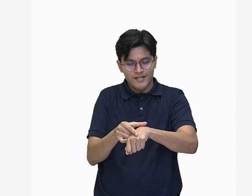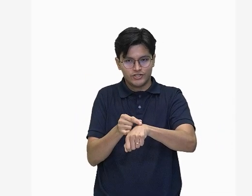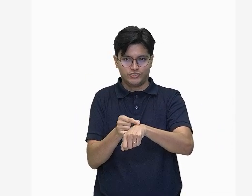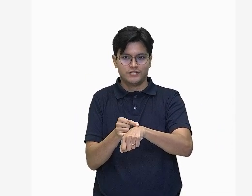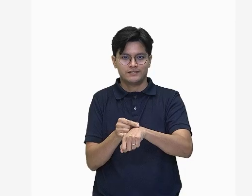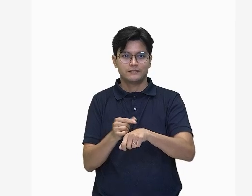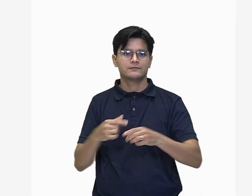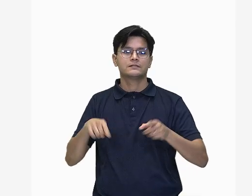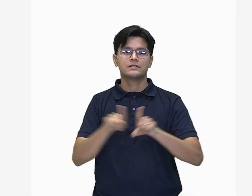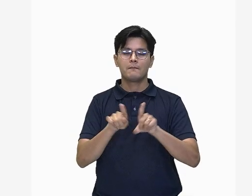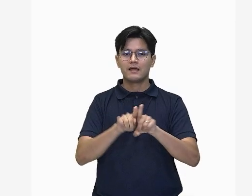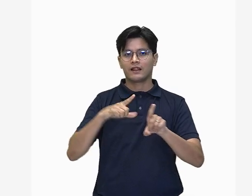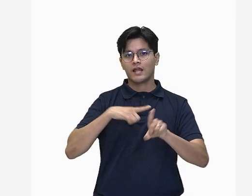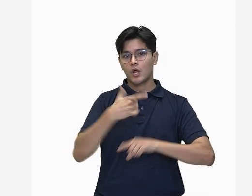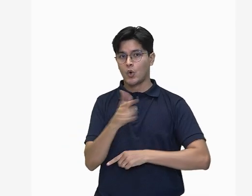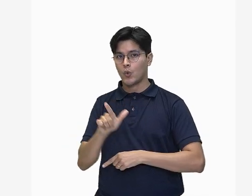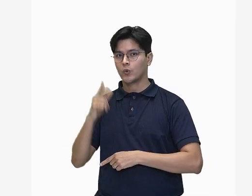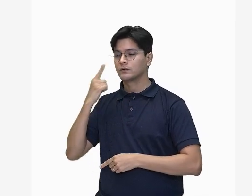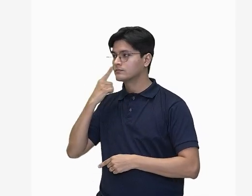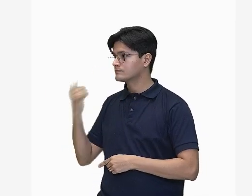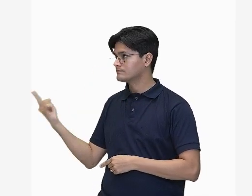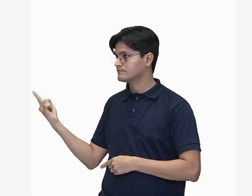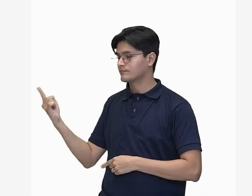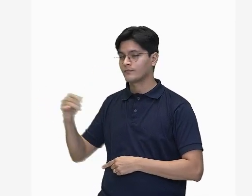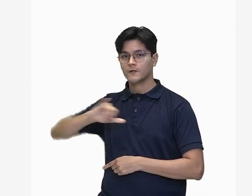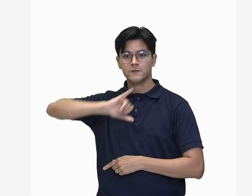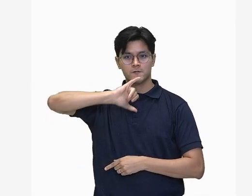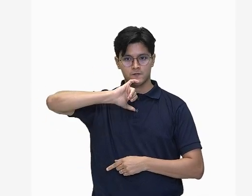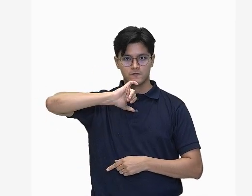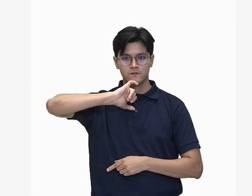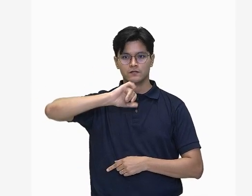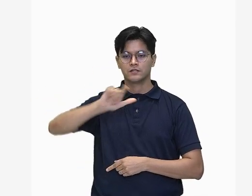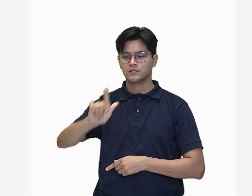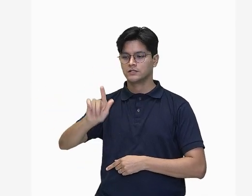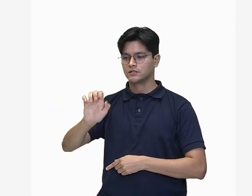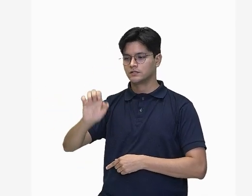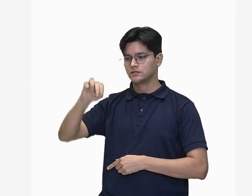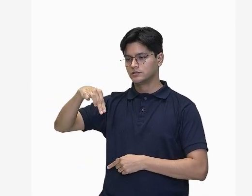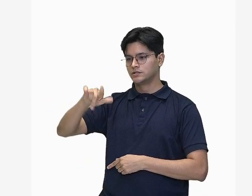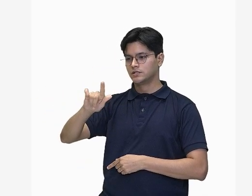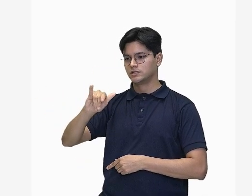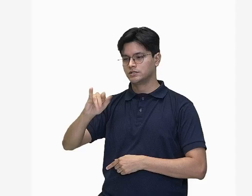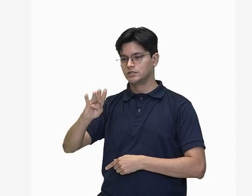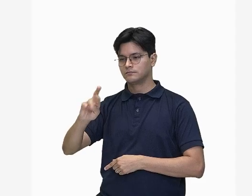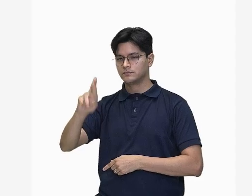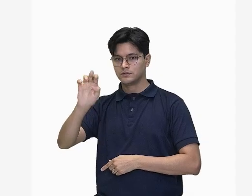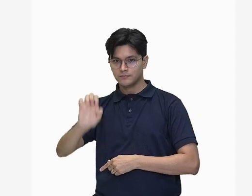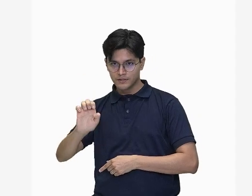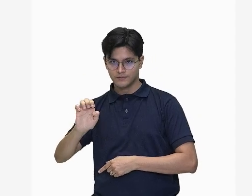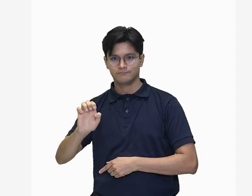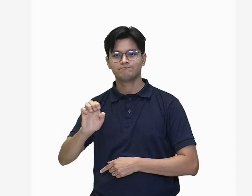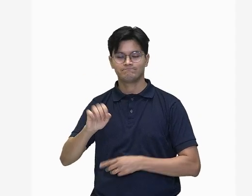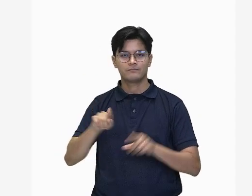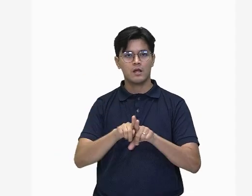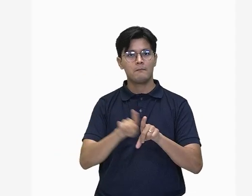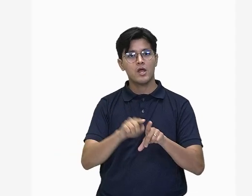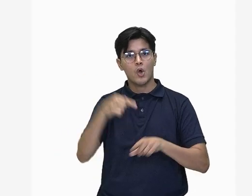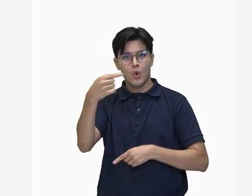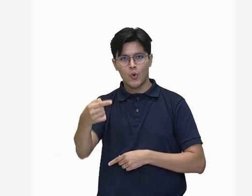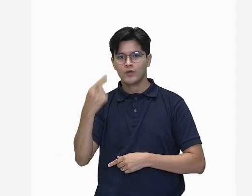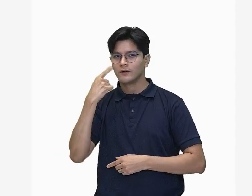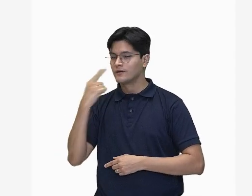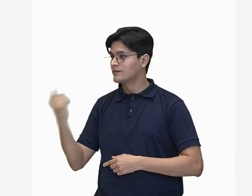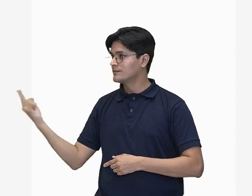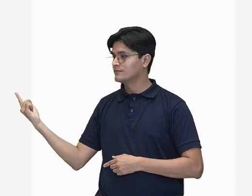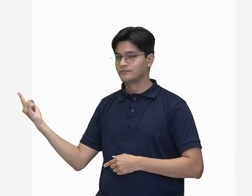Zingiber officinale, ele é um antisséptico digestivo. E aí o próximo é o guaco, né?